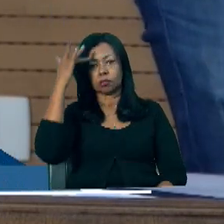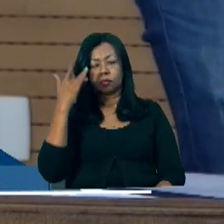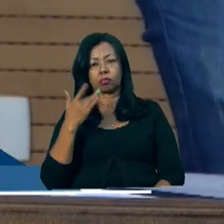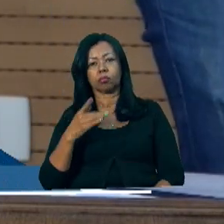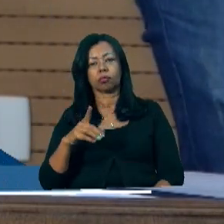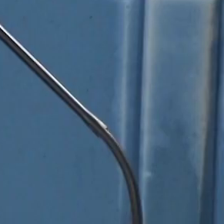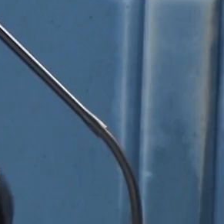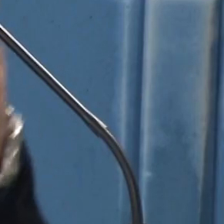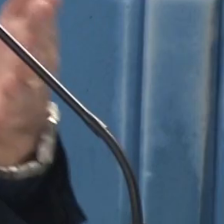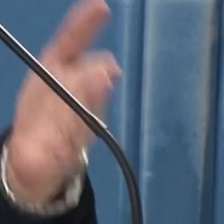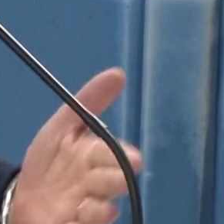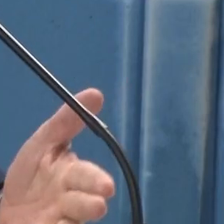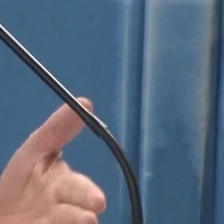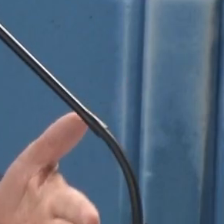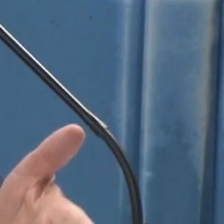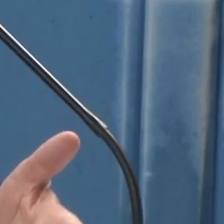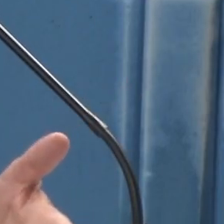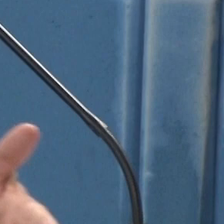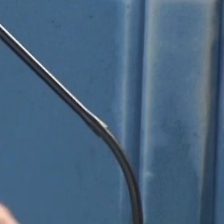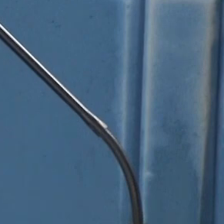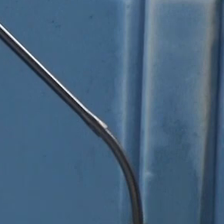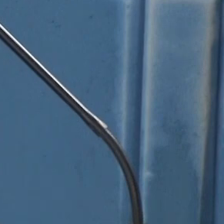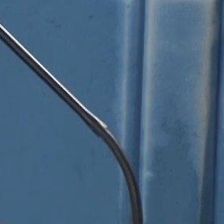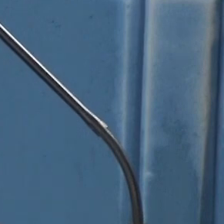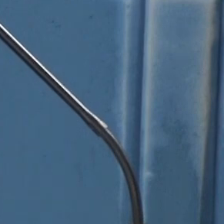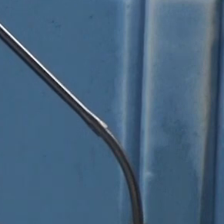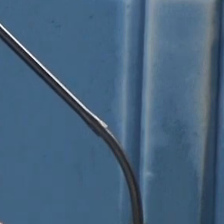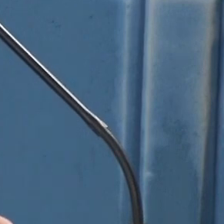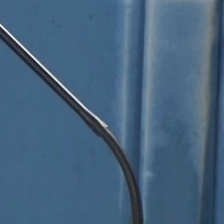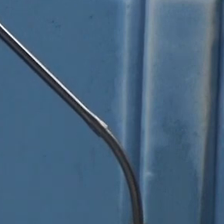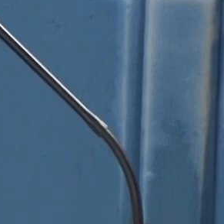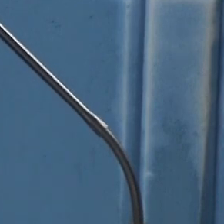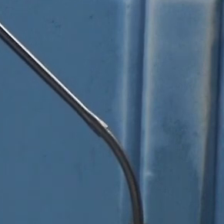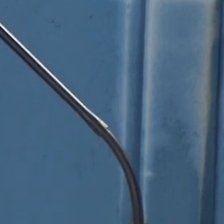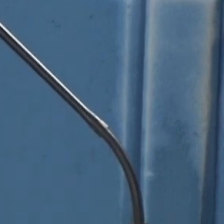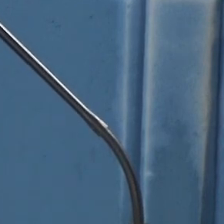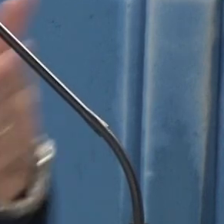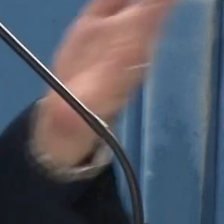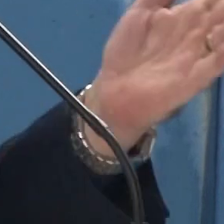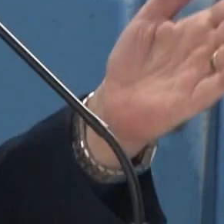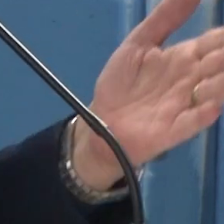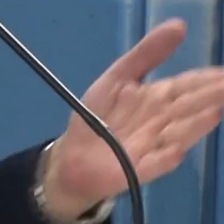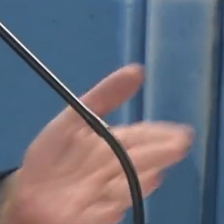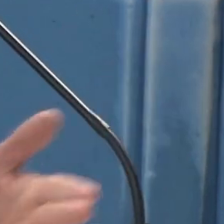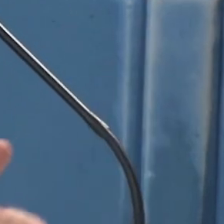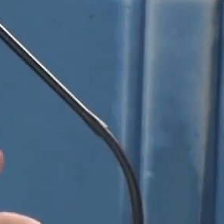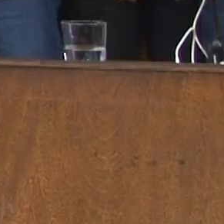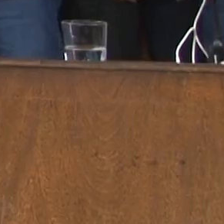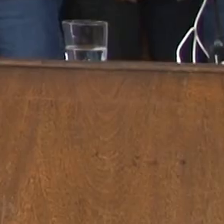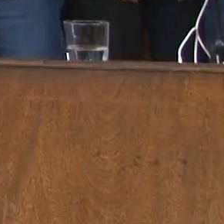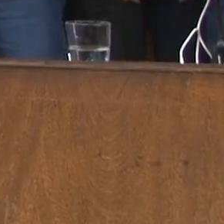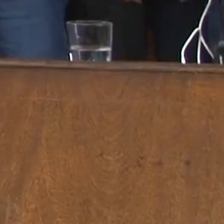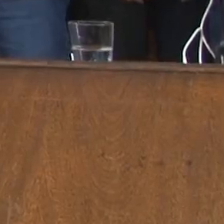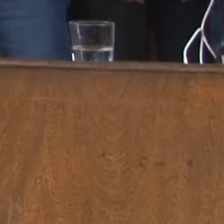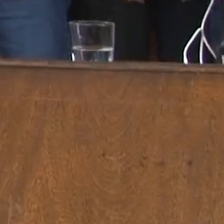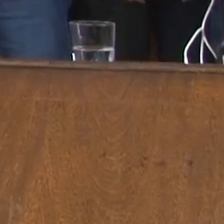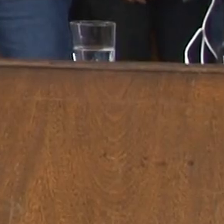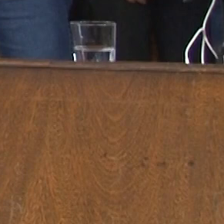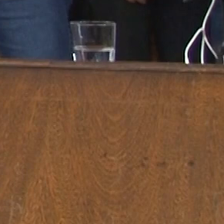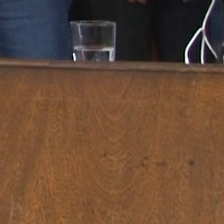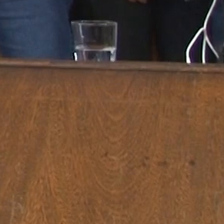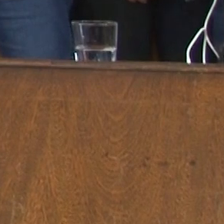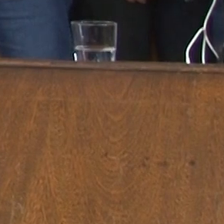em solo pátrio Vereador Alessandro Oliveira apresentou uma Moção de aplauso à frente evangélica de Cubatão pela